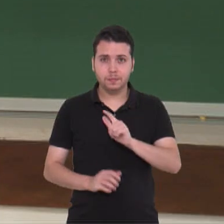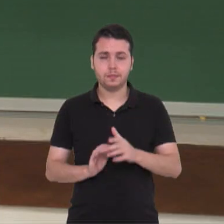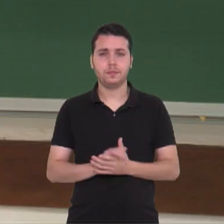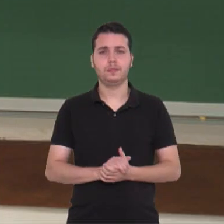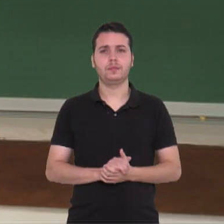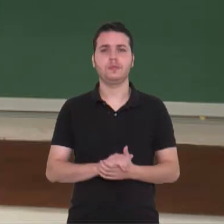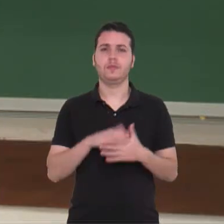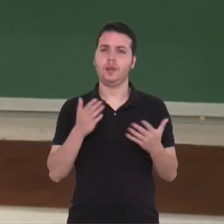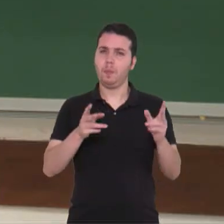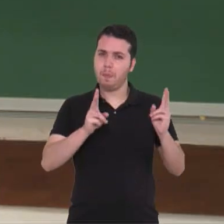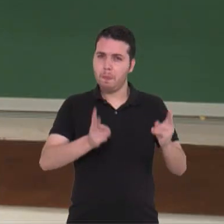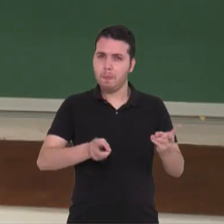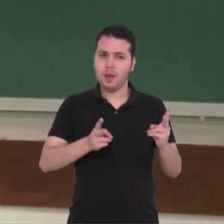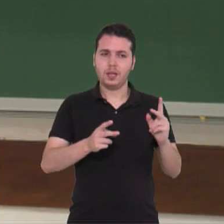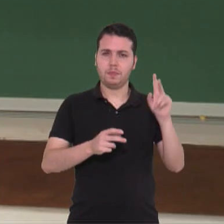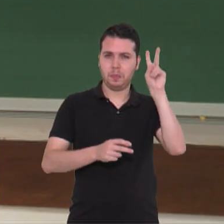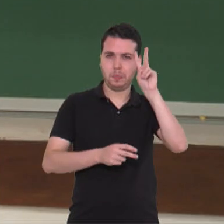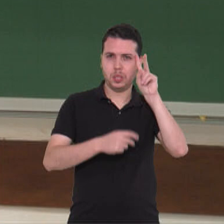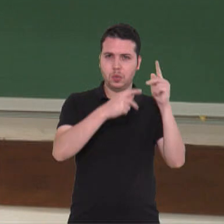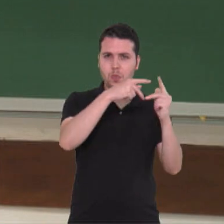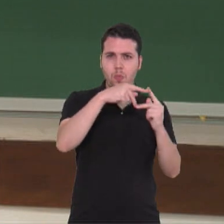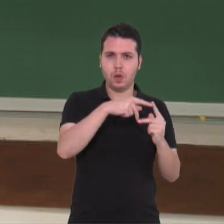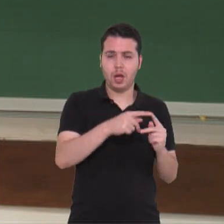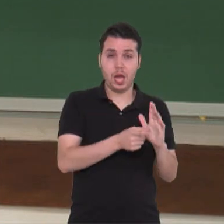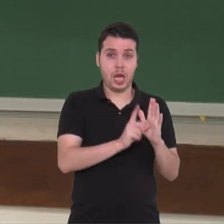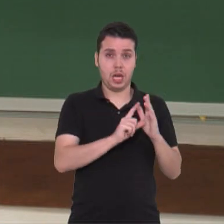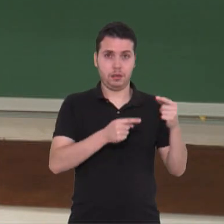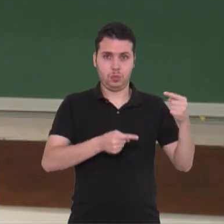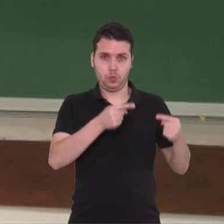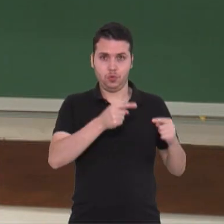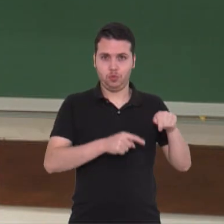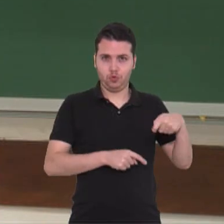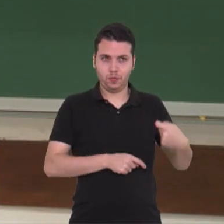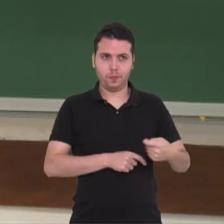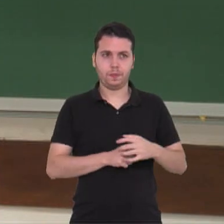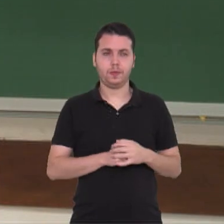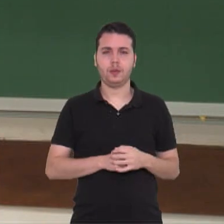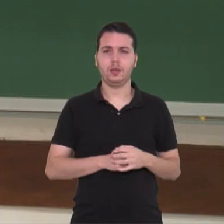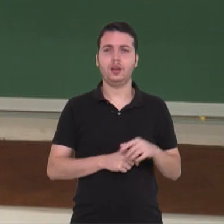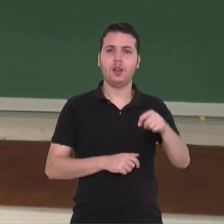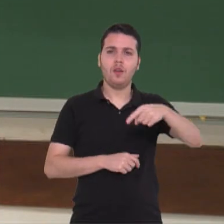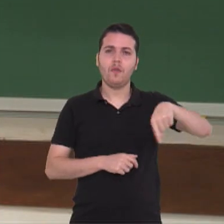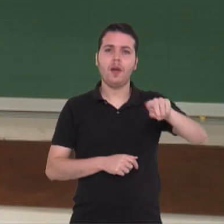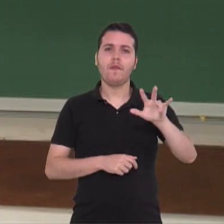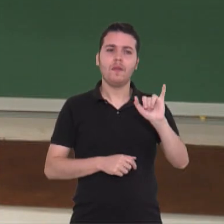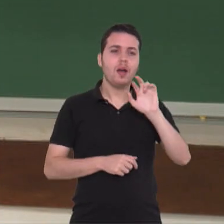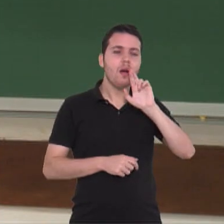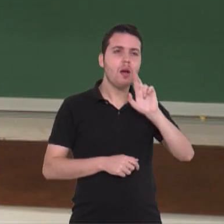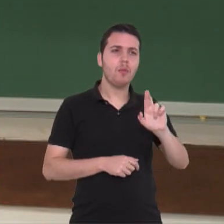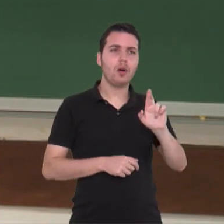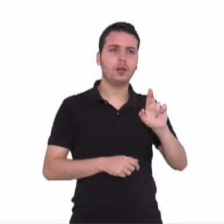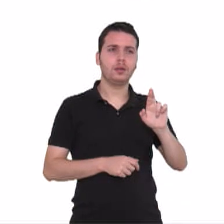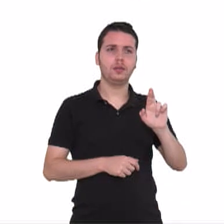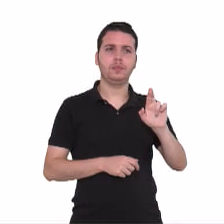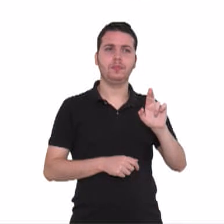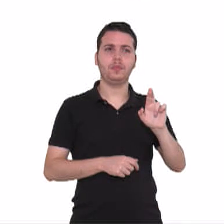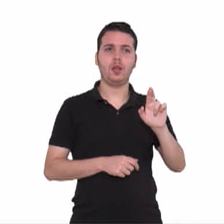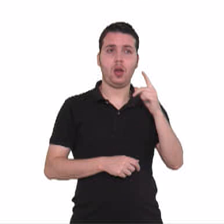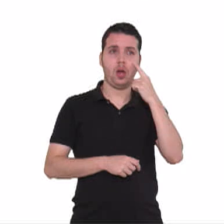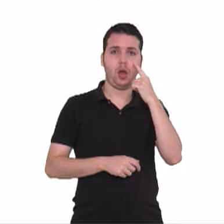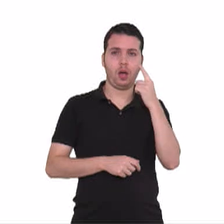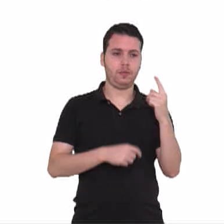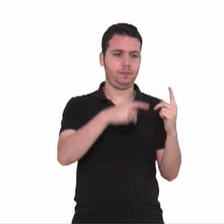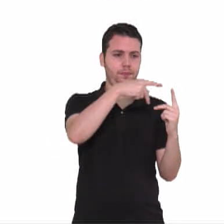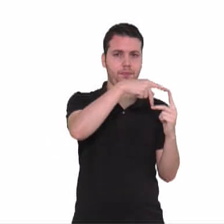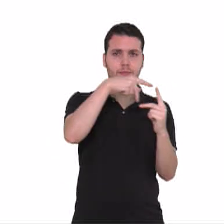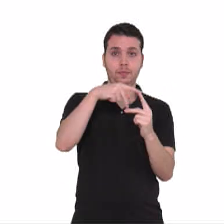Da mesma tirinha, antes de nós discutirmos sobre isso, vocês vão responder aqui, ó. Retire do segundo